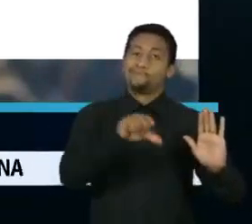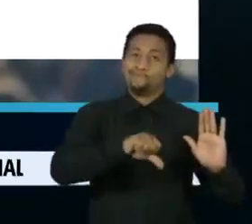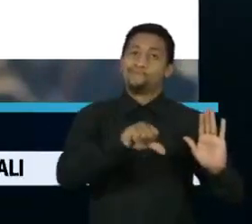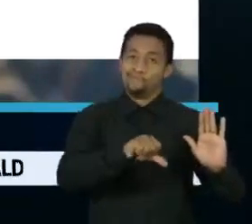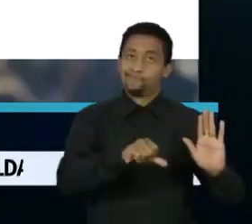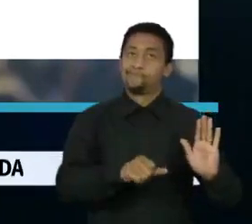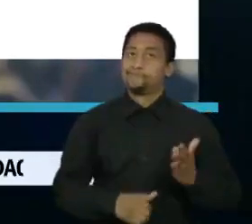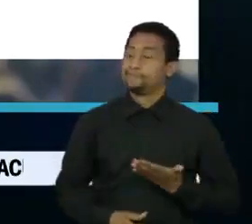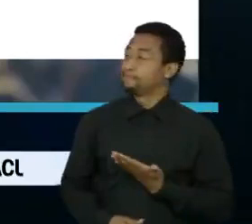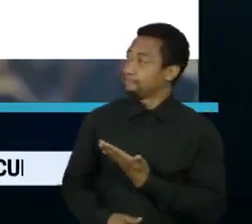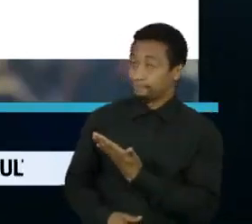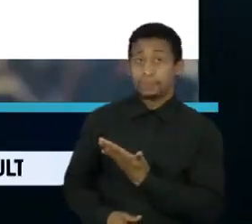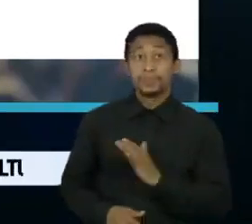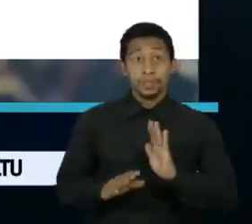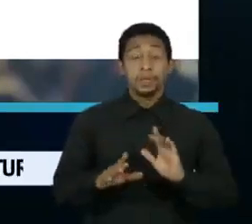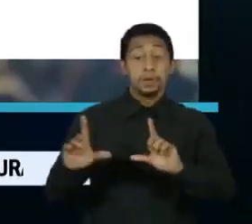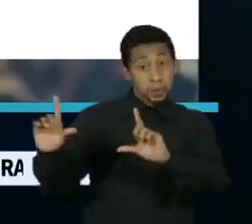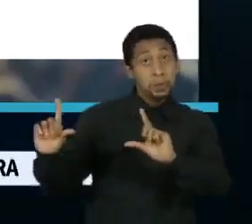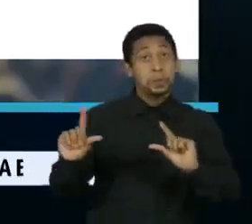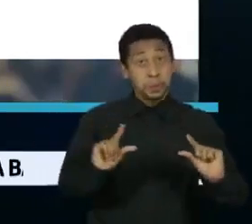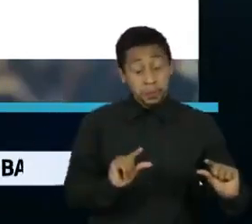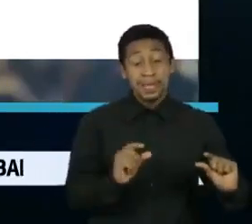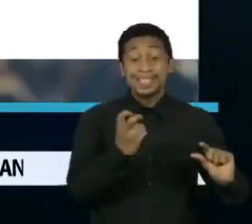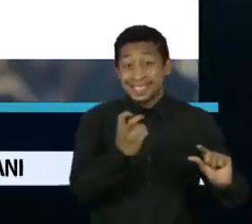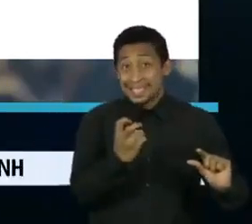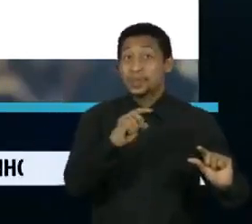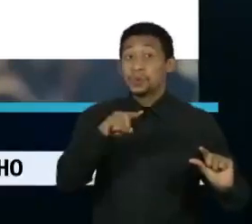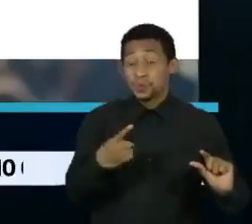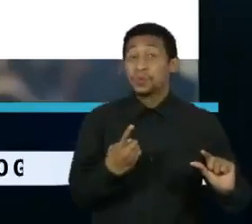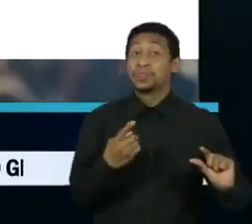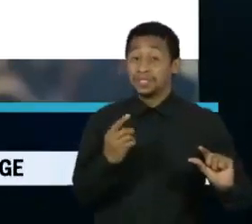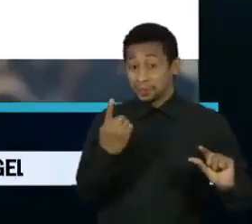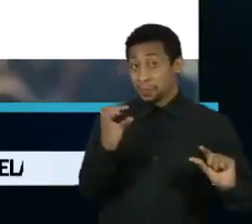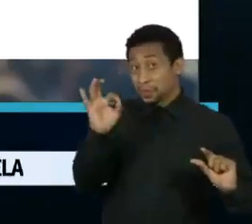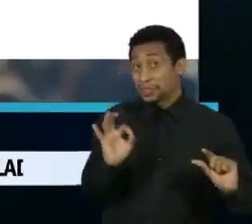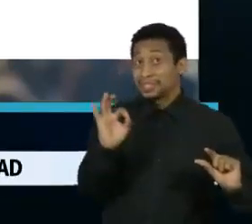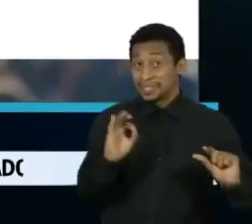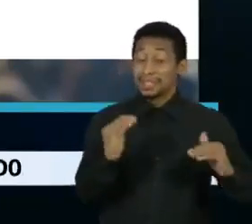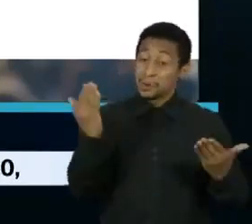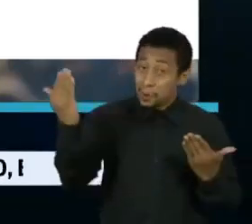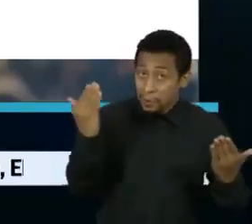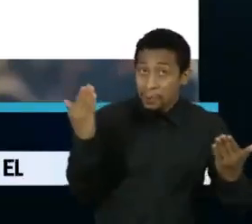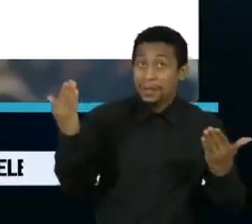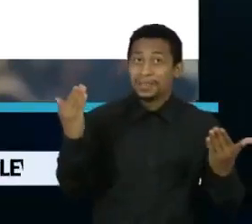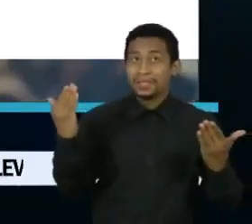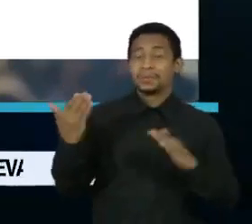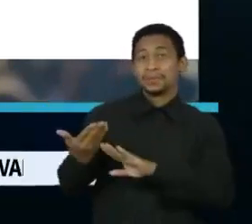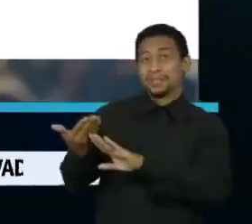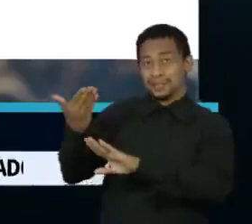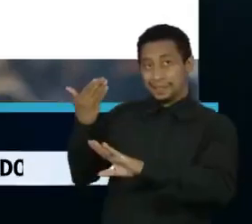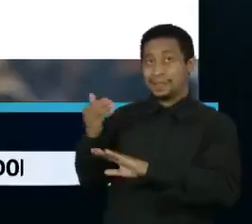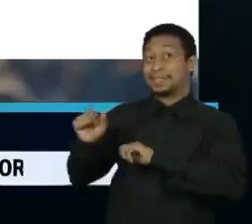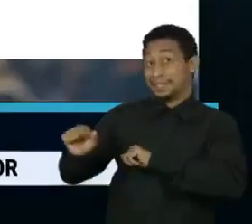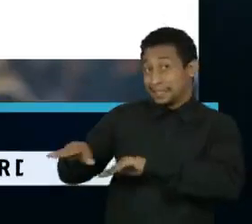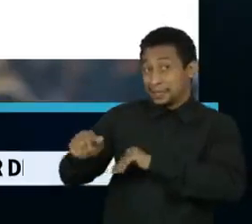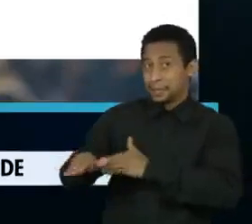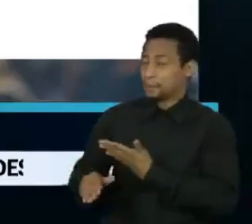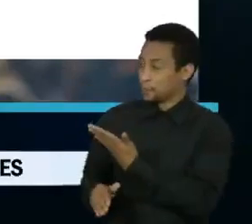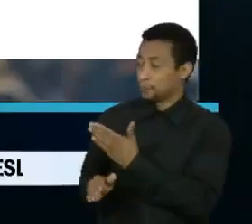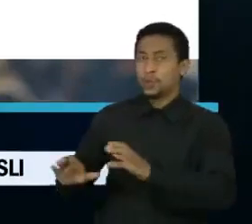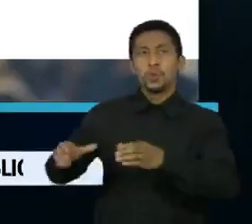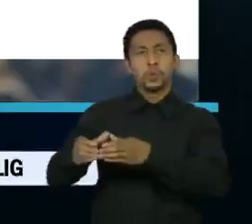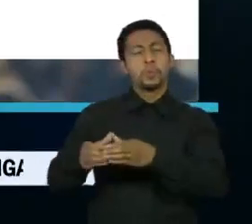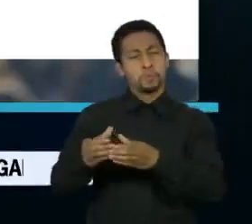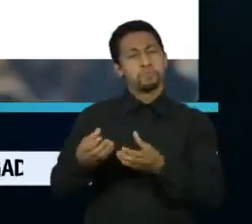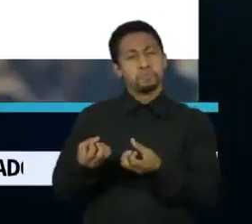ruim ou péssimo, uma queda também de 5 pontos percentuais na comparação com o levantamento anterior. O grupo